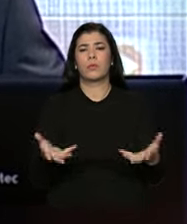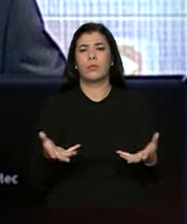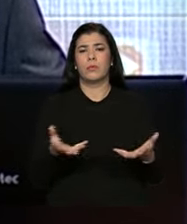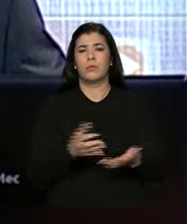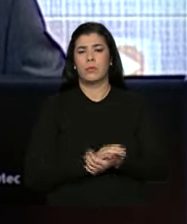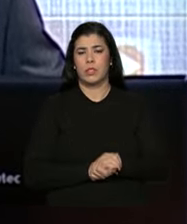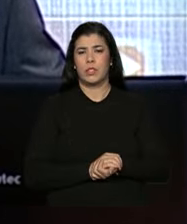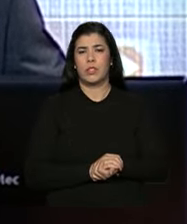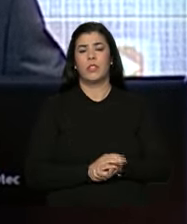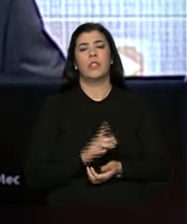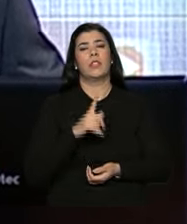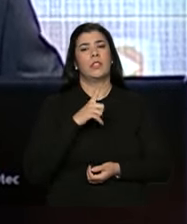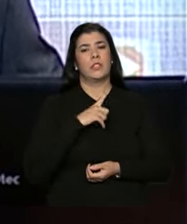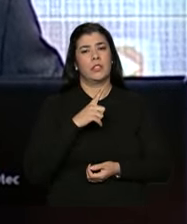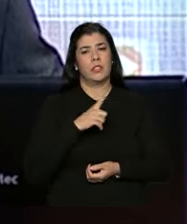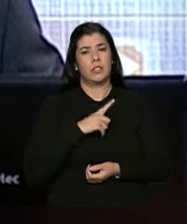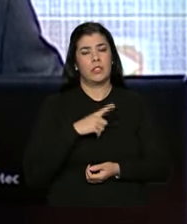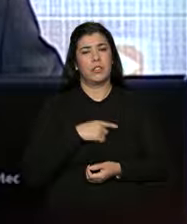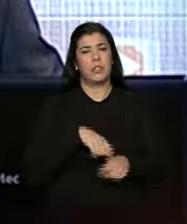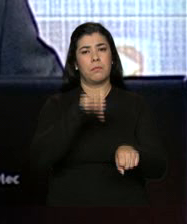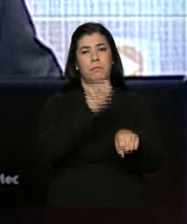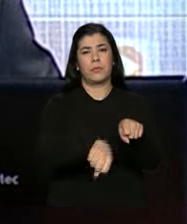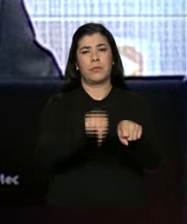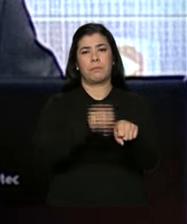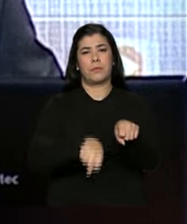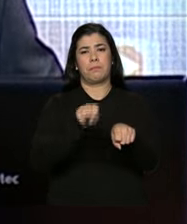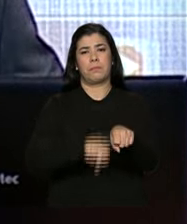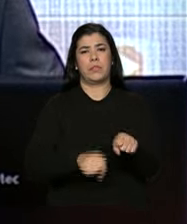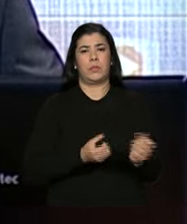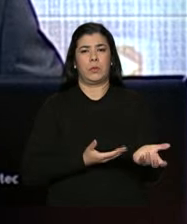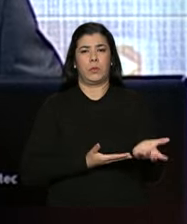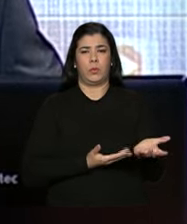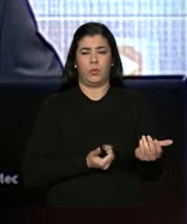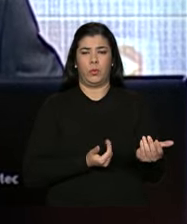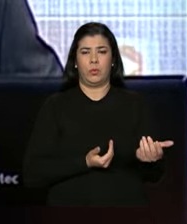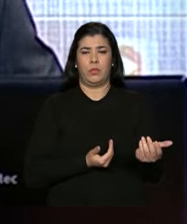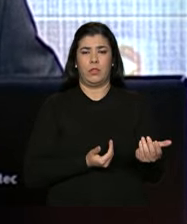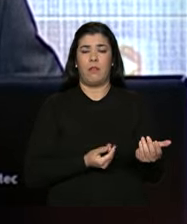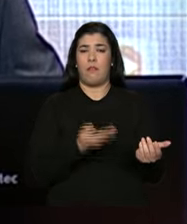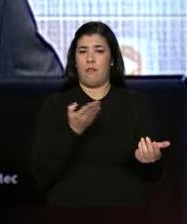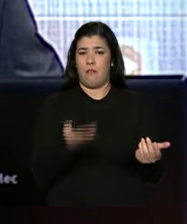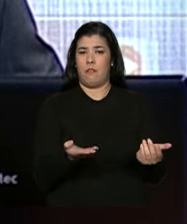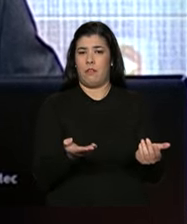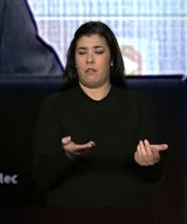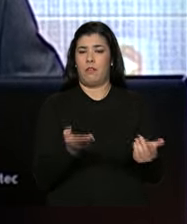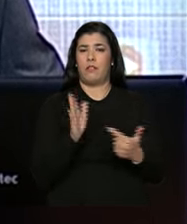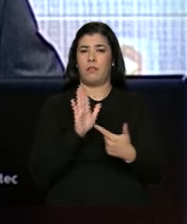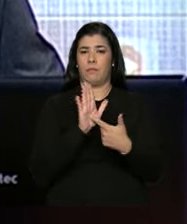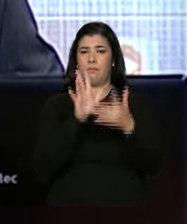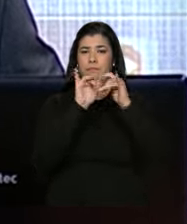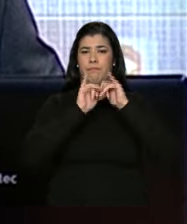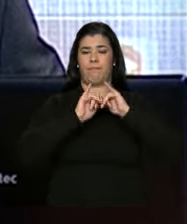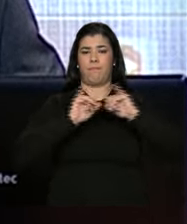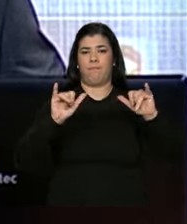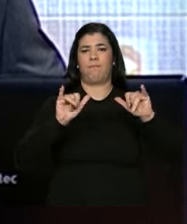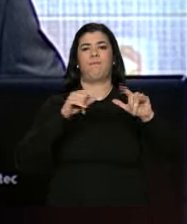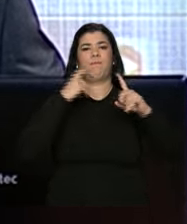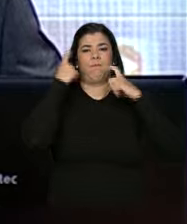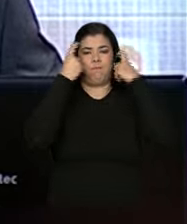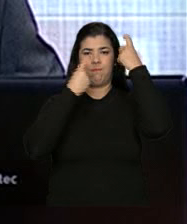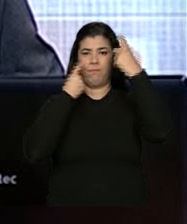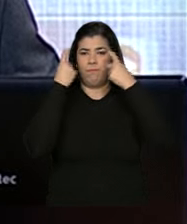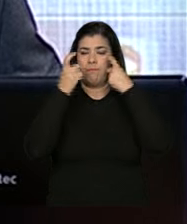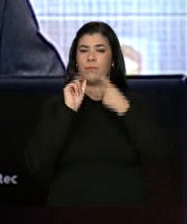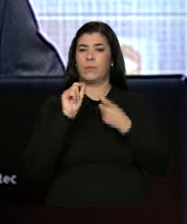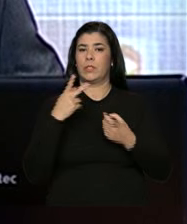maestria, estamos eliminando a nossa juventude. É esse o dado alarmante